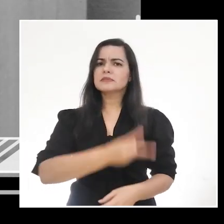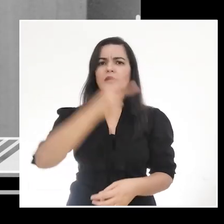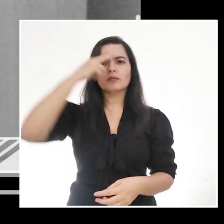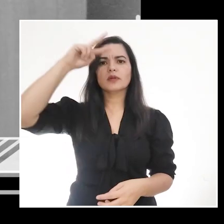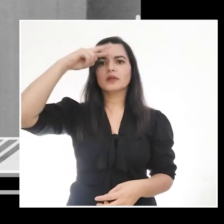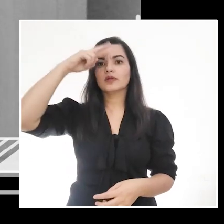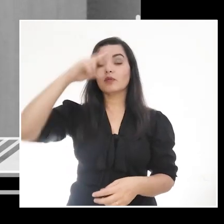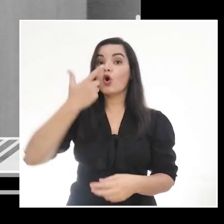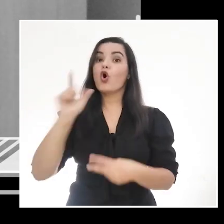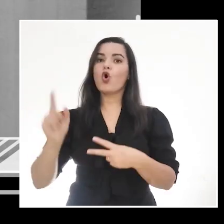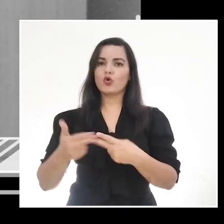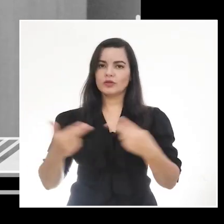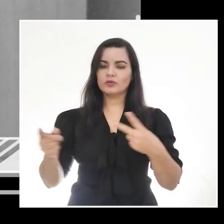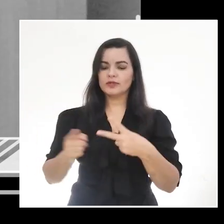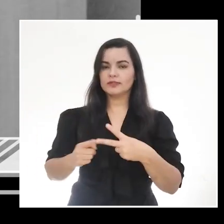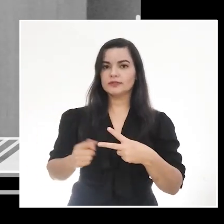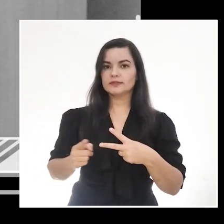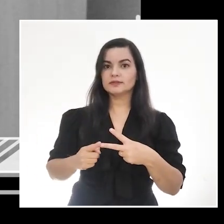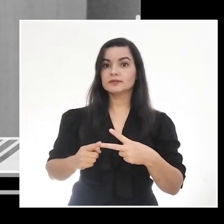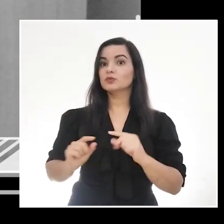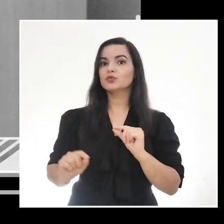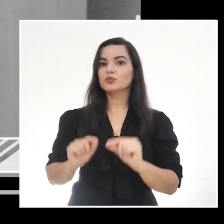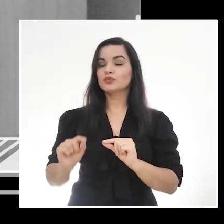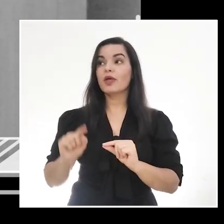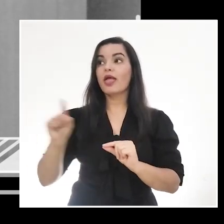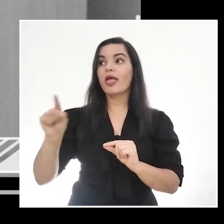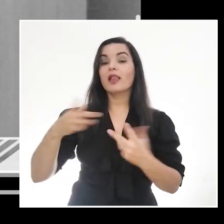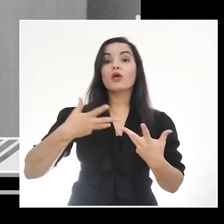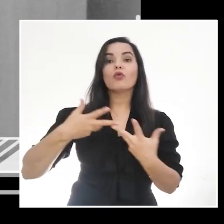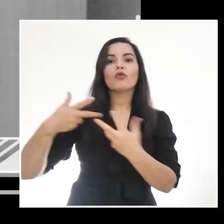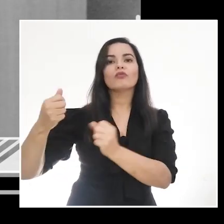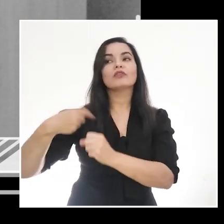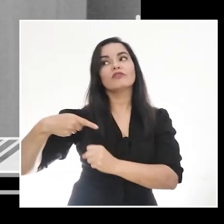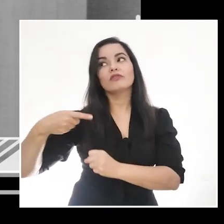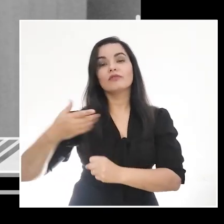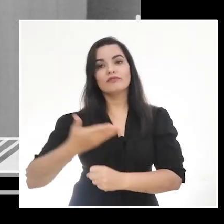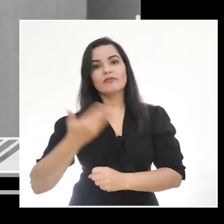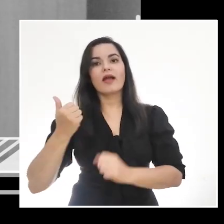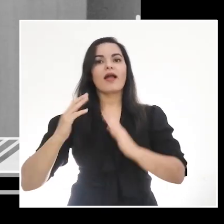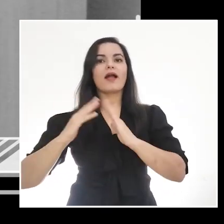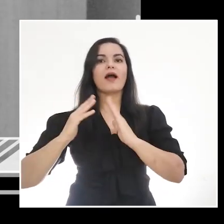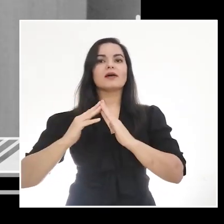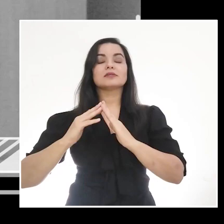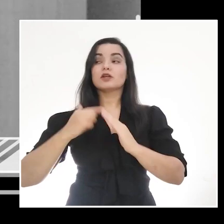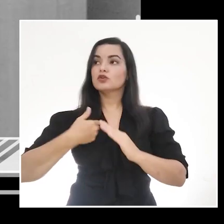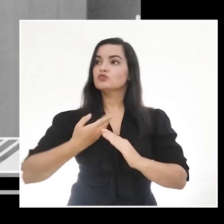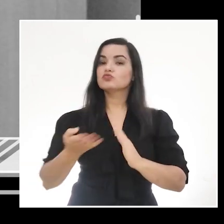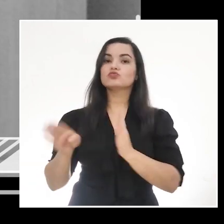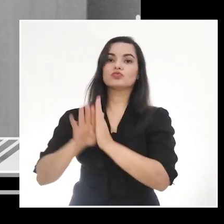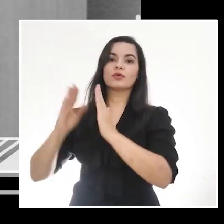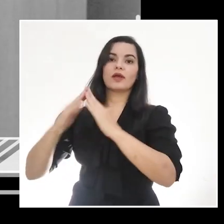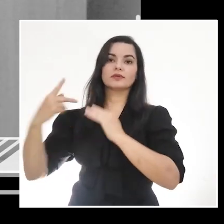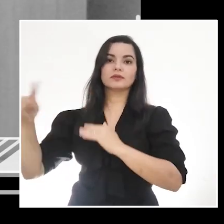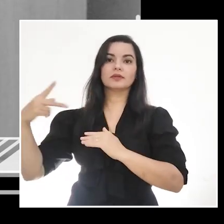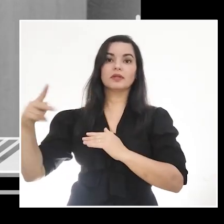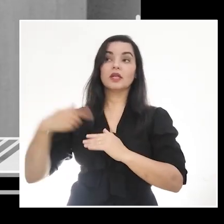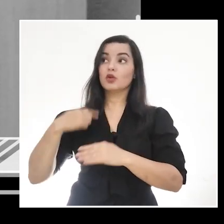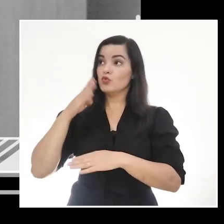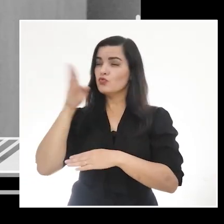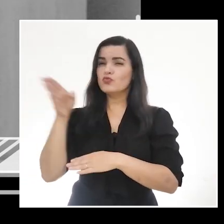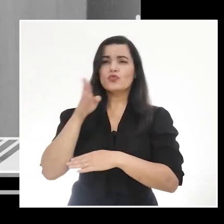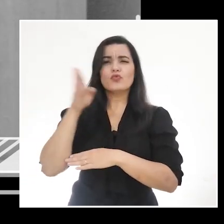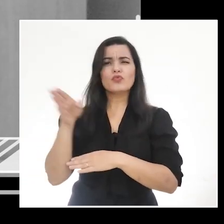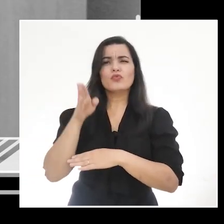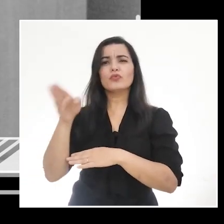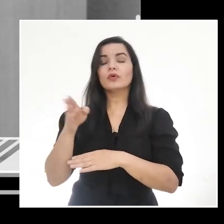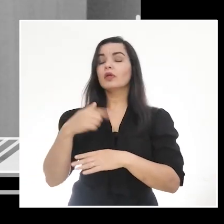comigo. Isso me marcou profundamente. A outra atitude dele que me marcou foi exatamente ele me